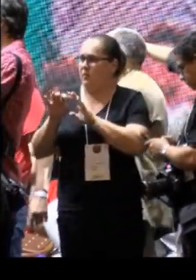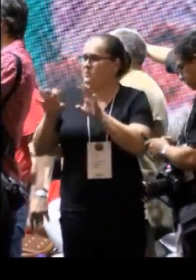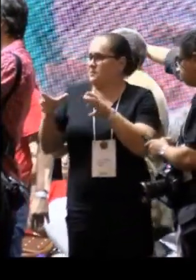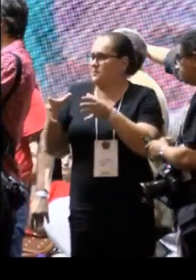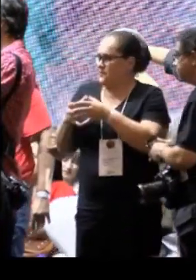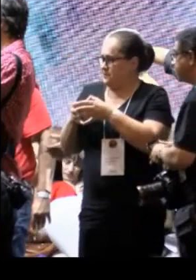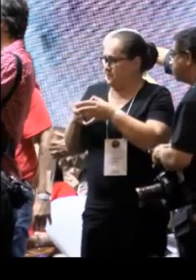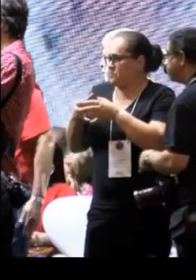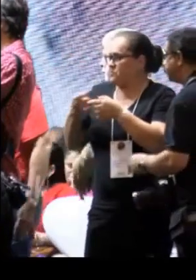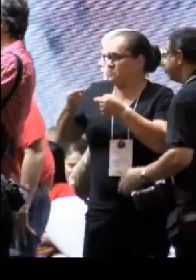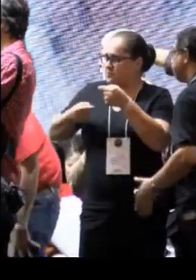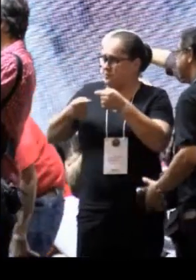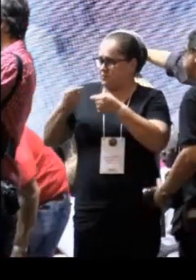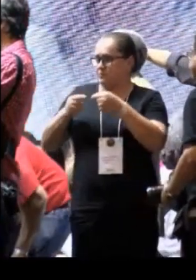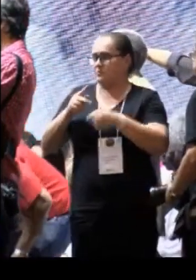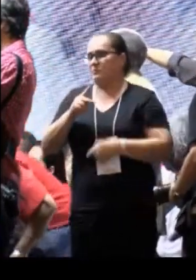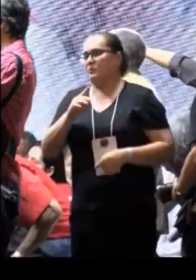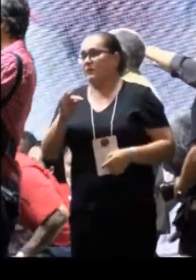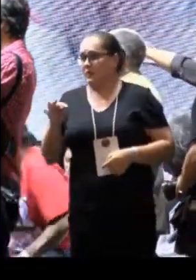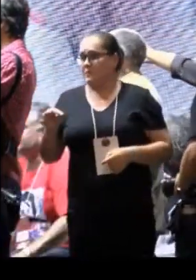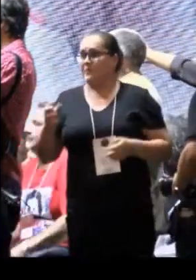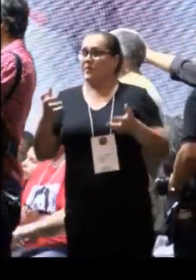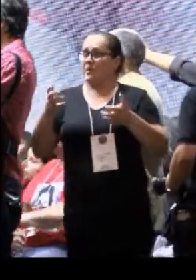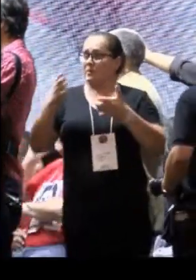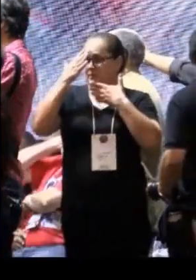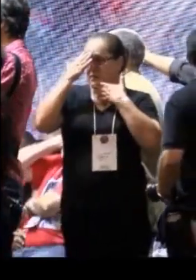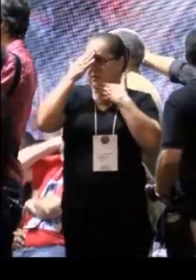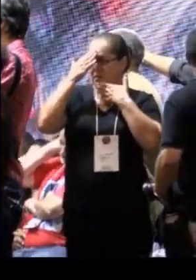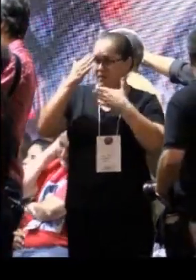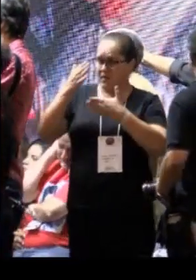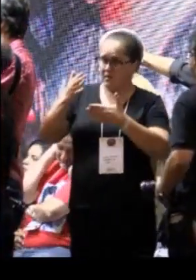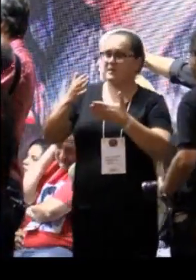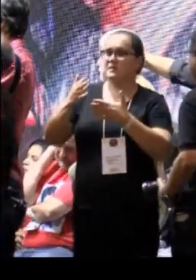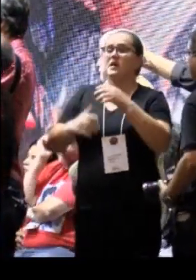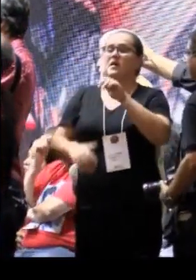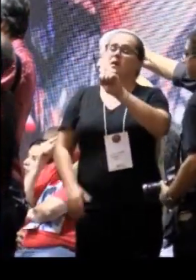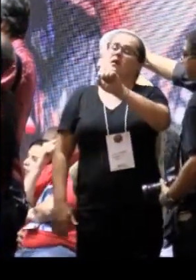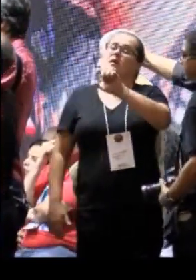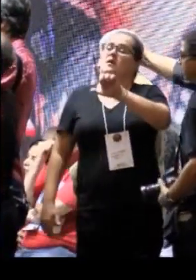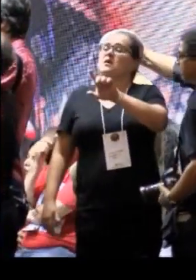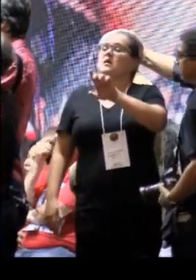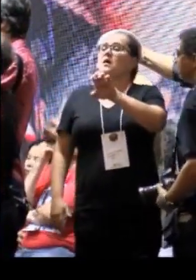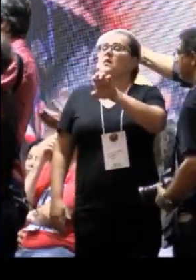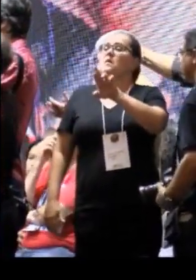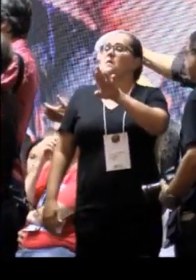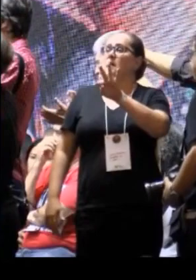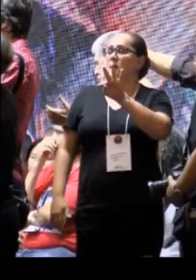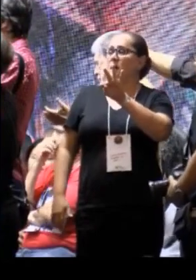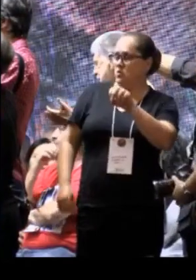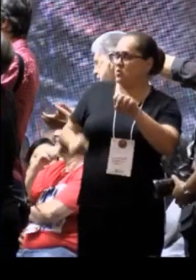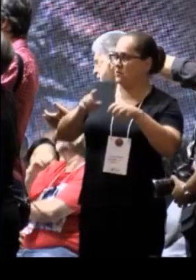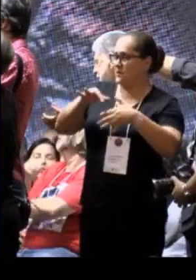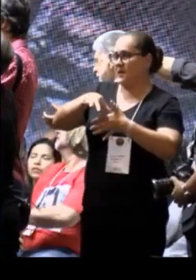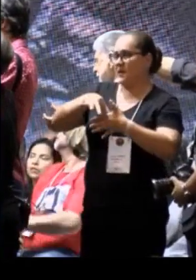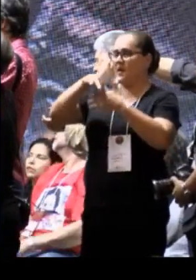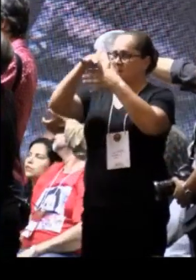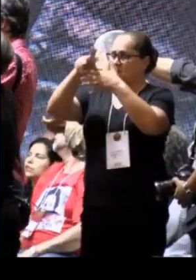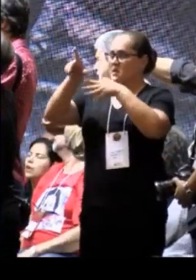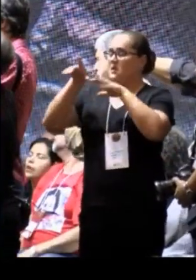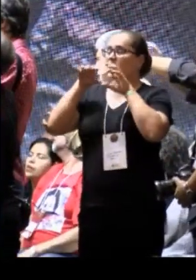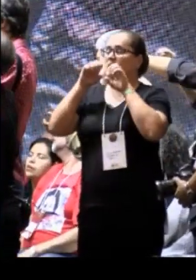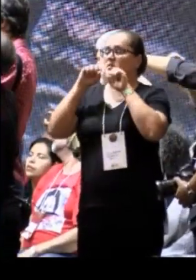tiveram na minha defesa. Quero agradecer ao companheiro Humberto Costa pela liderança do